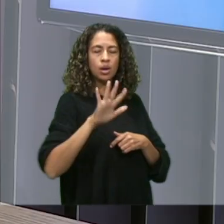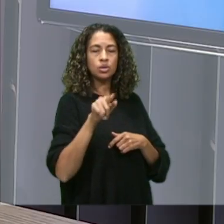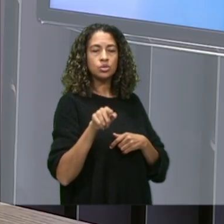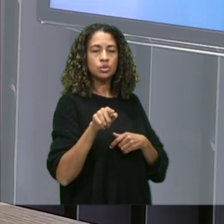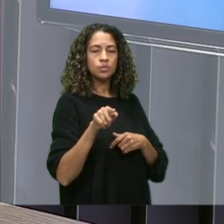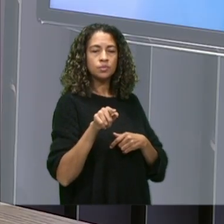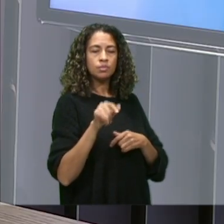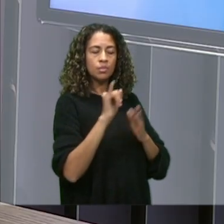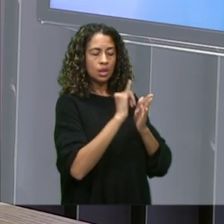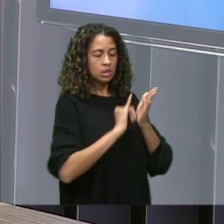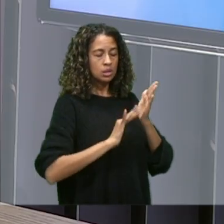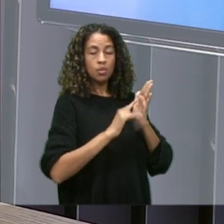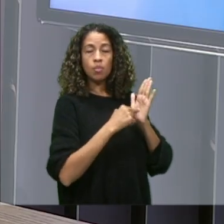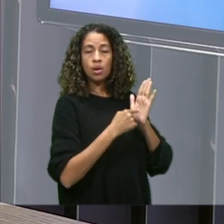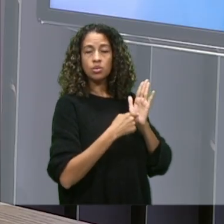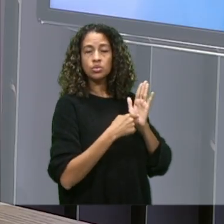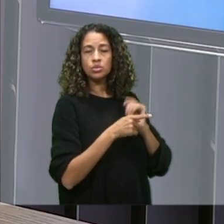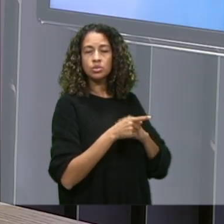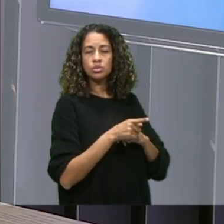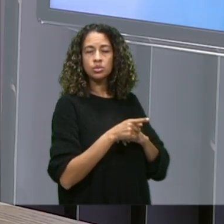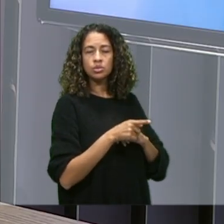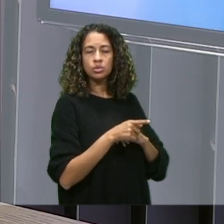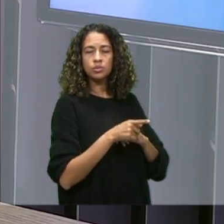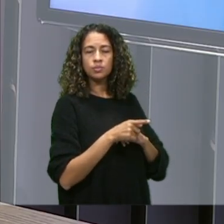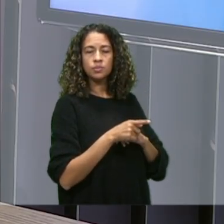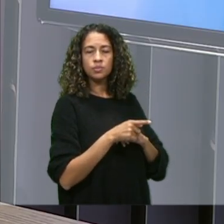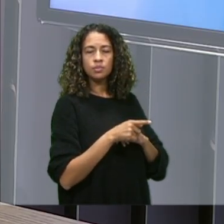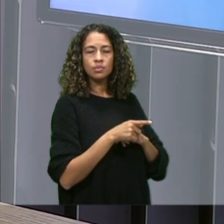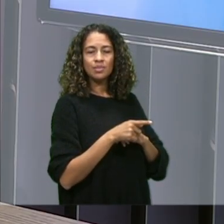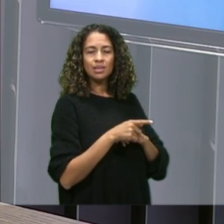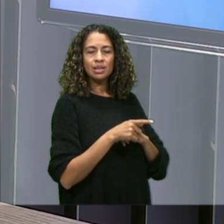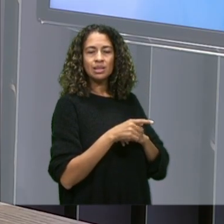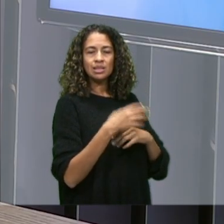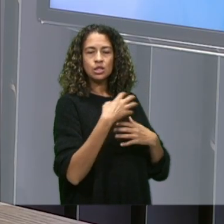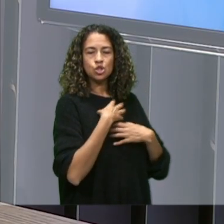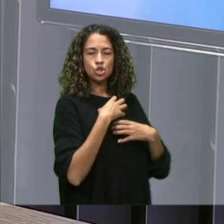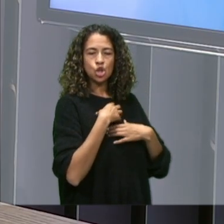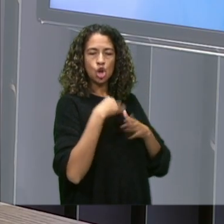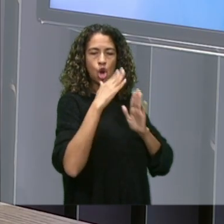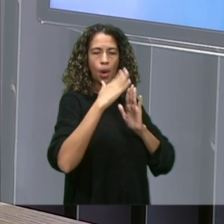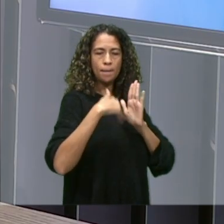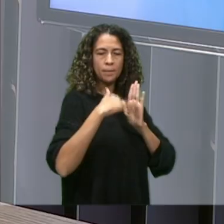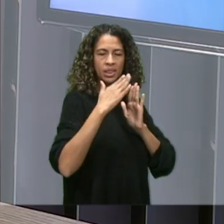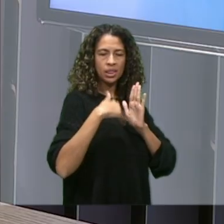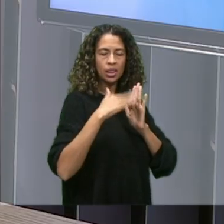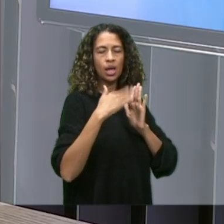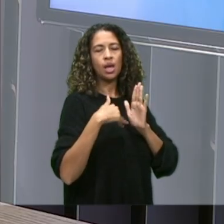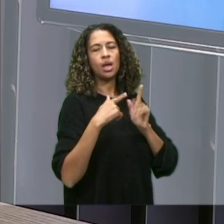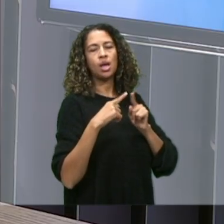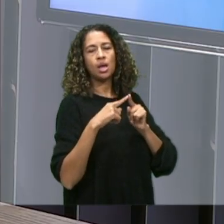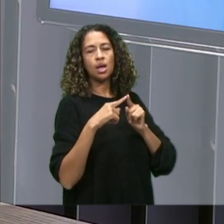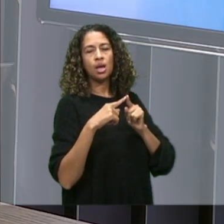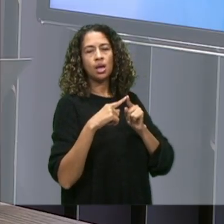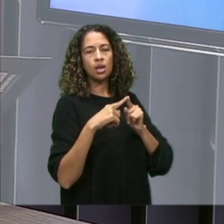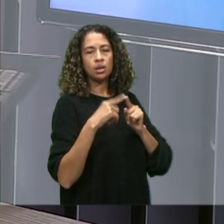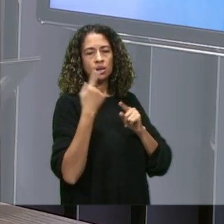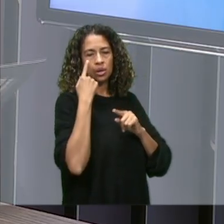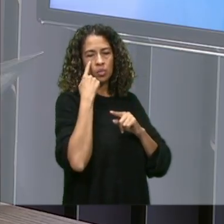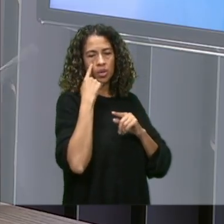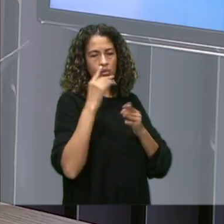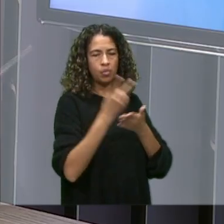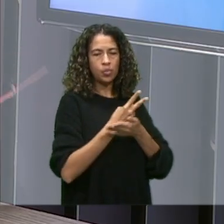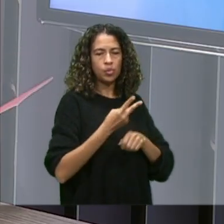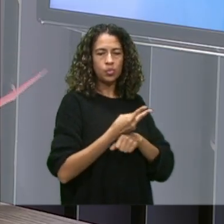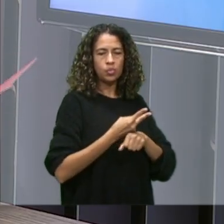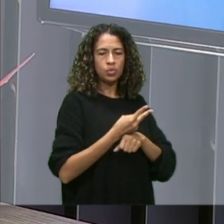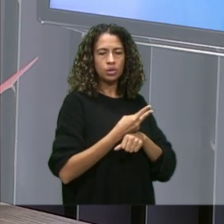esse desenho, essa maneira de pintar e de... Cadê aquele da